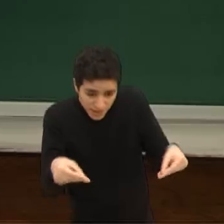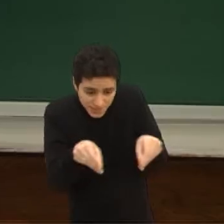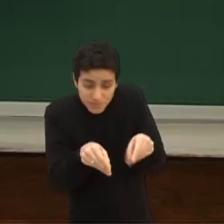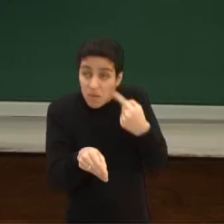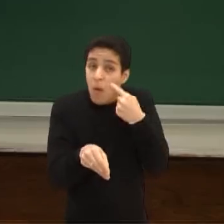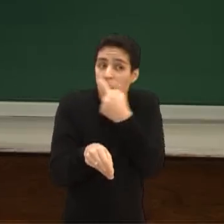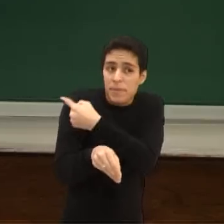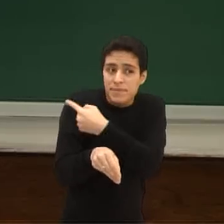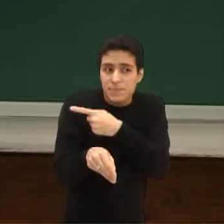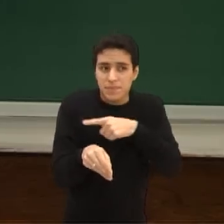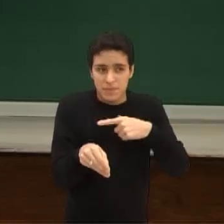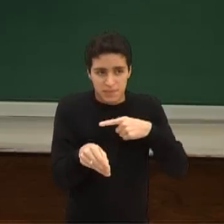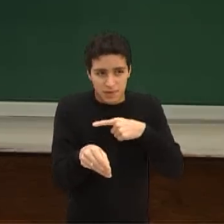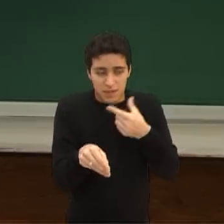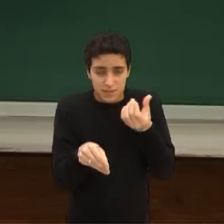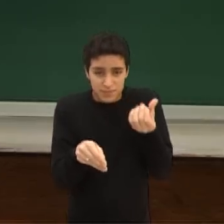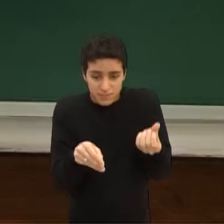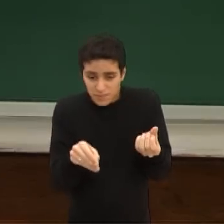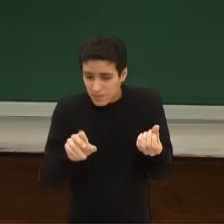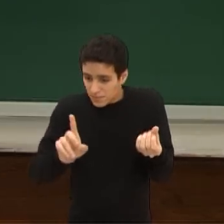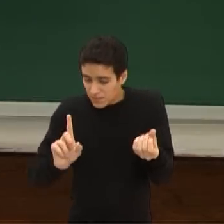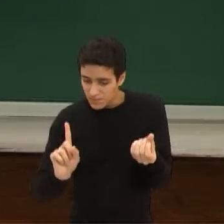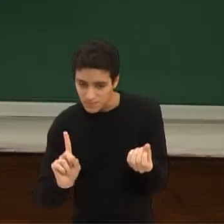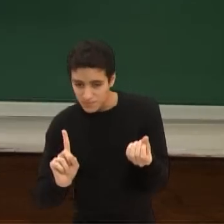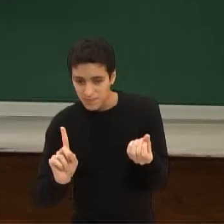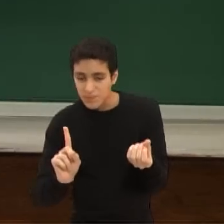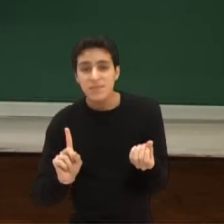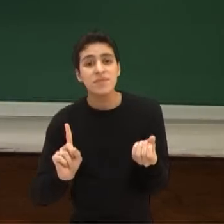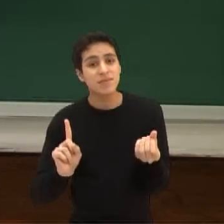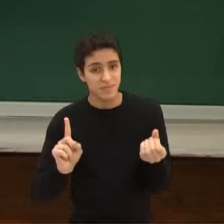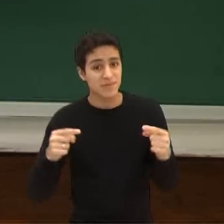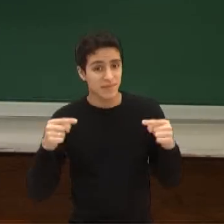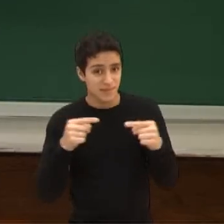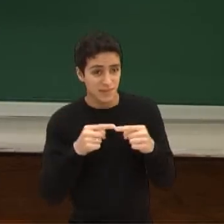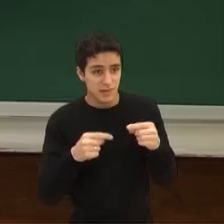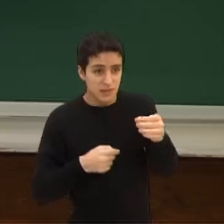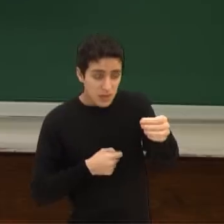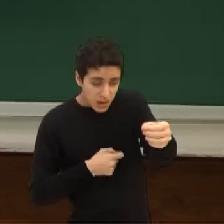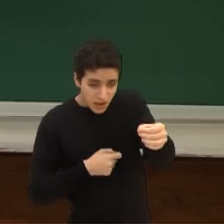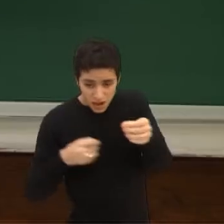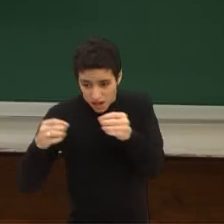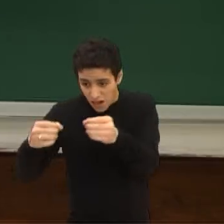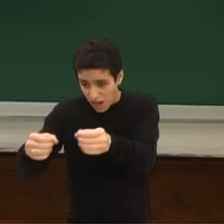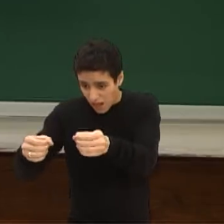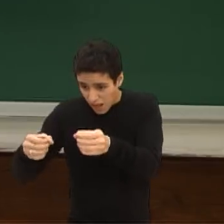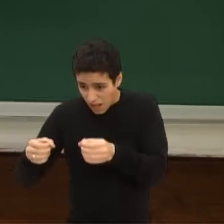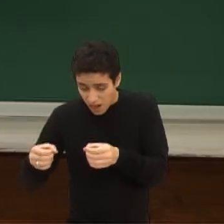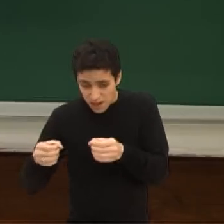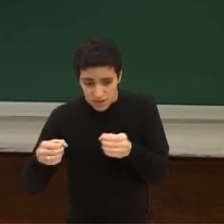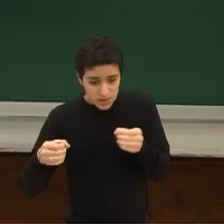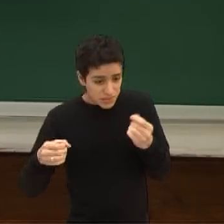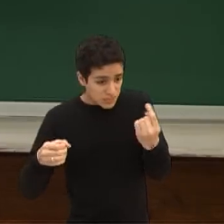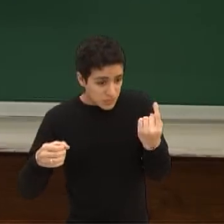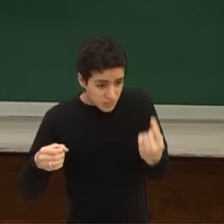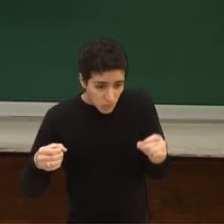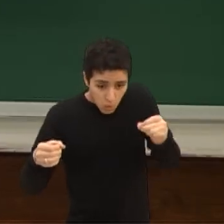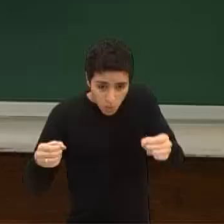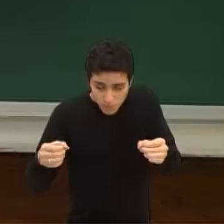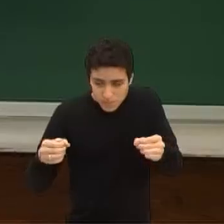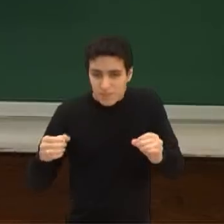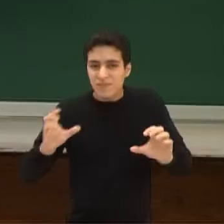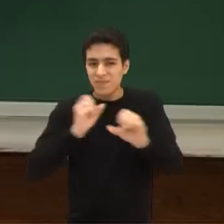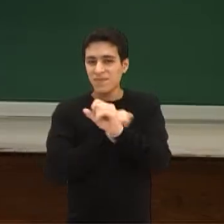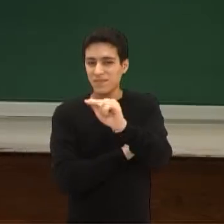eu vou ter o 6 de frente com o 1. Será que o 6 de frente com o 1 soma 7? Lógico,